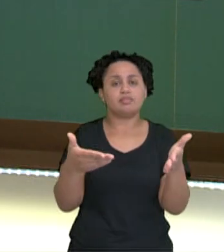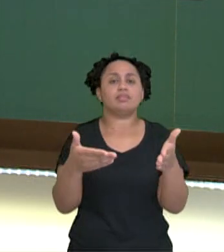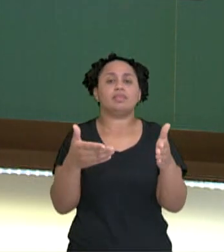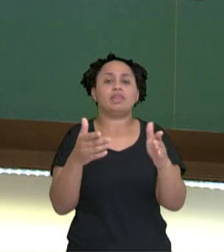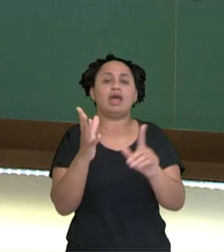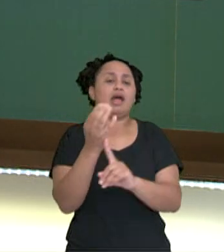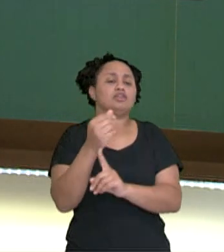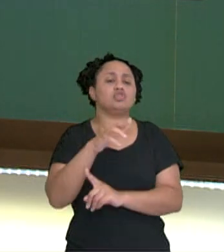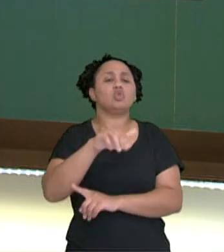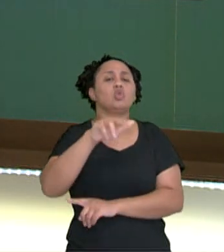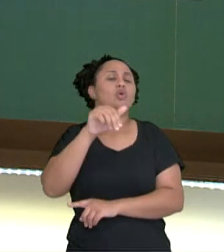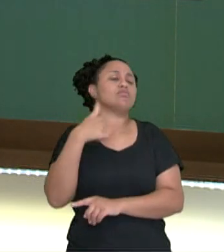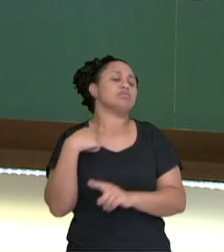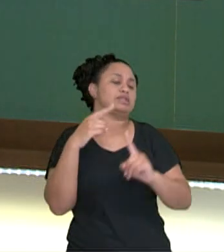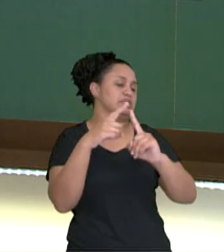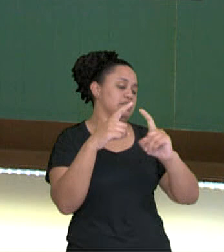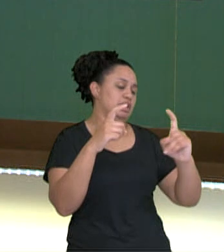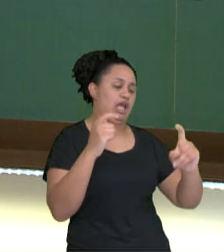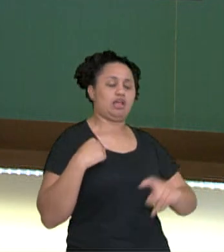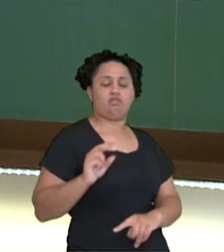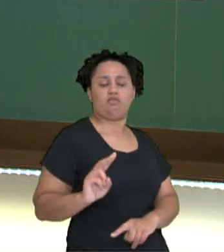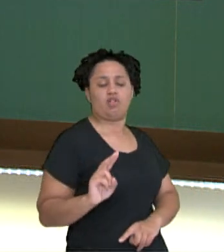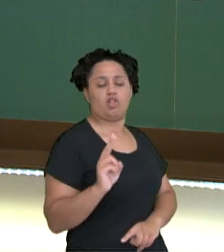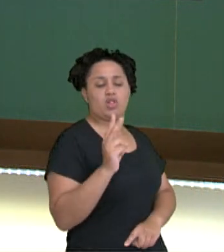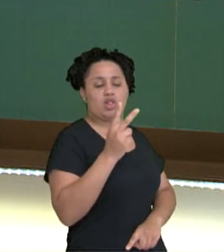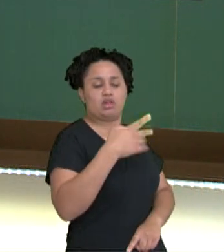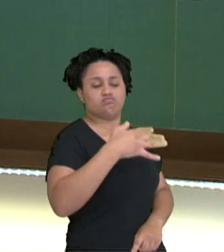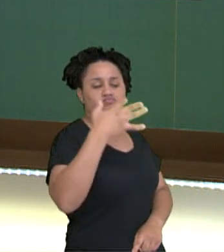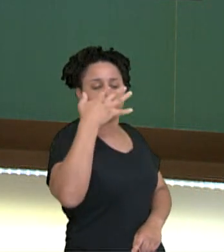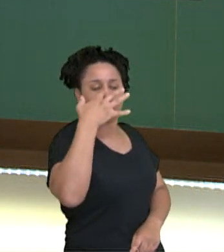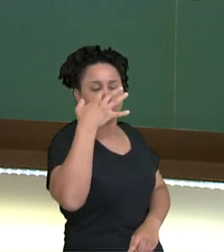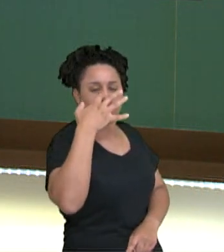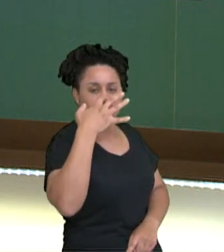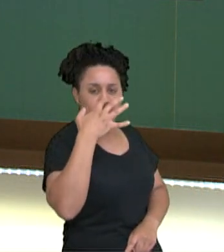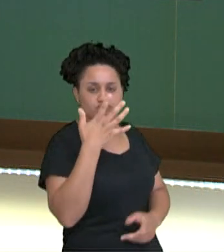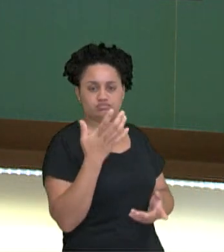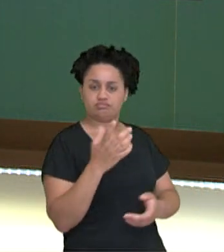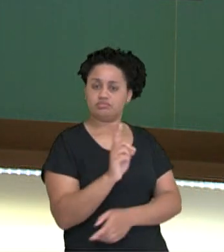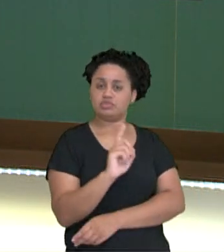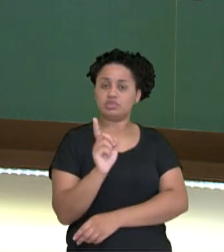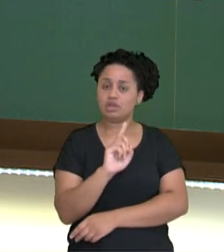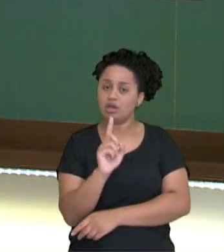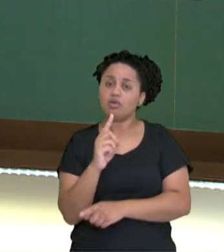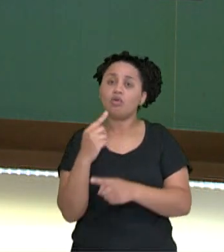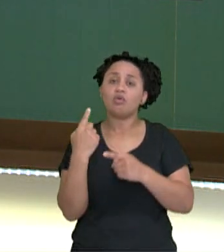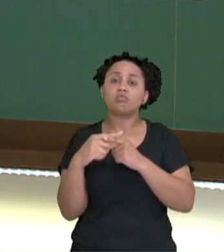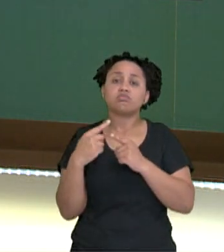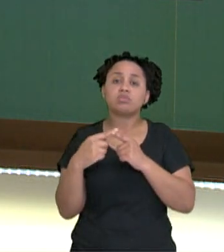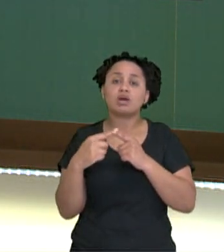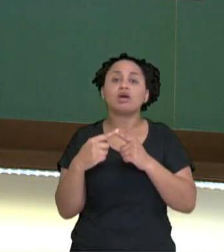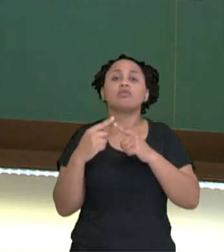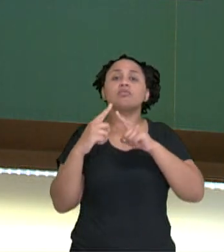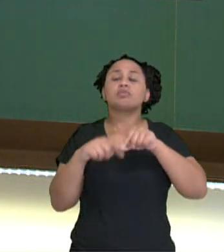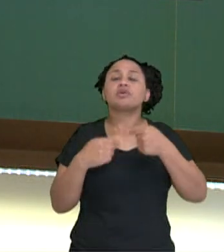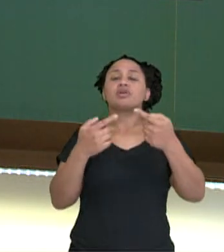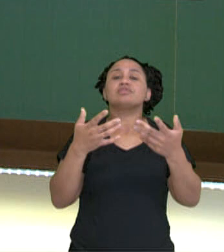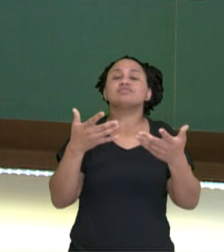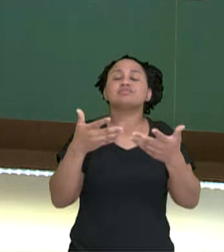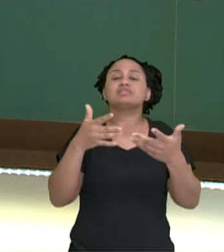ciência tão valorizada ou tão apreciada por questões de, muitas